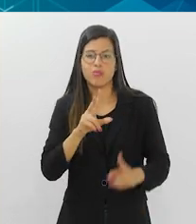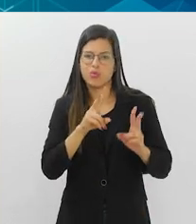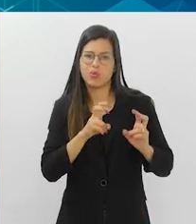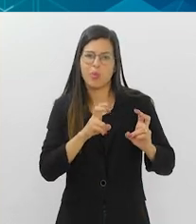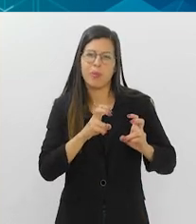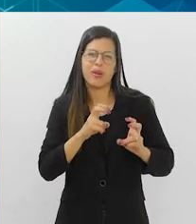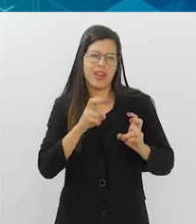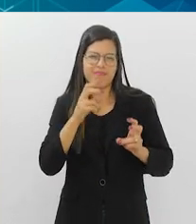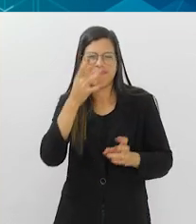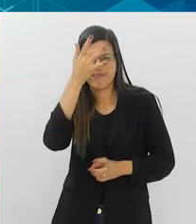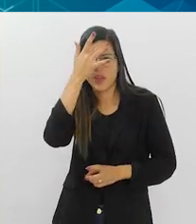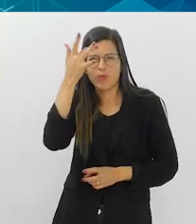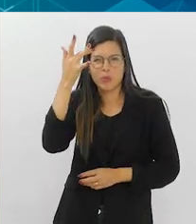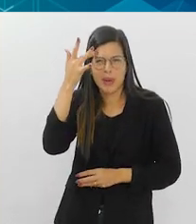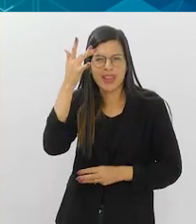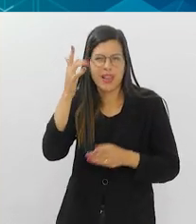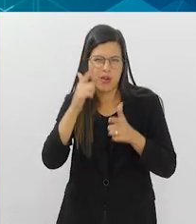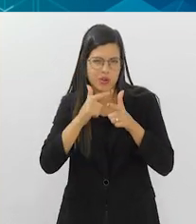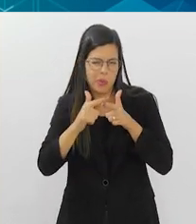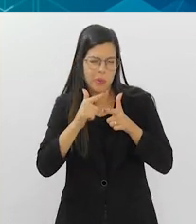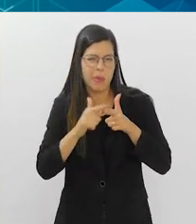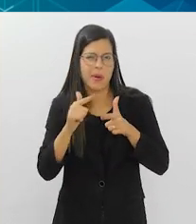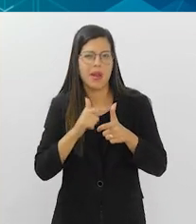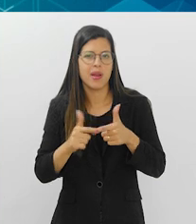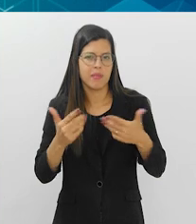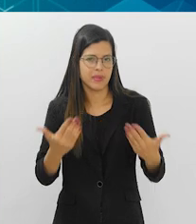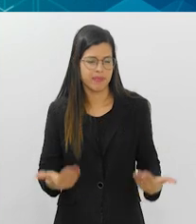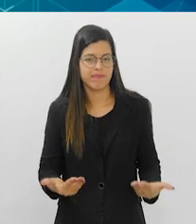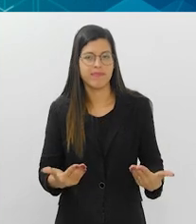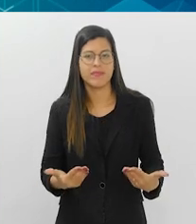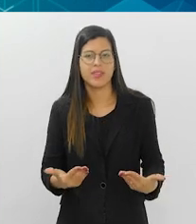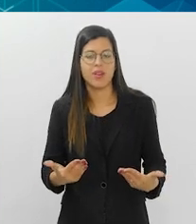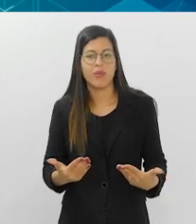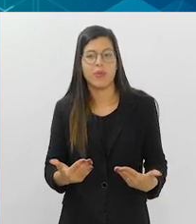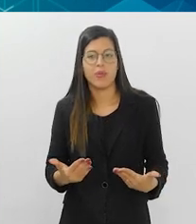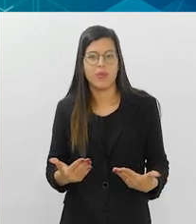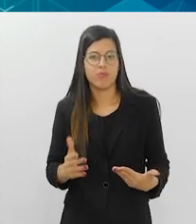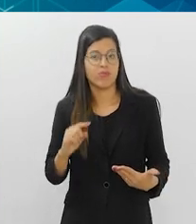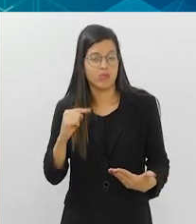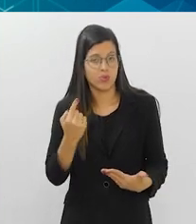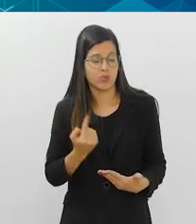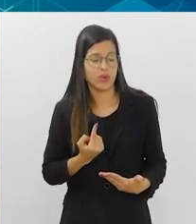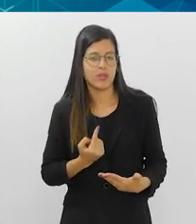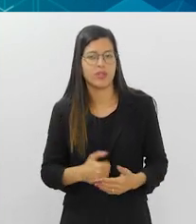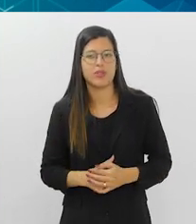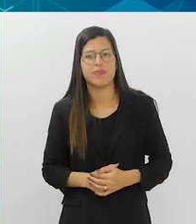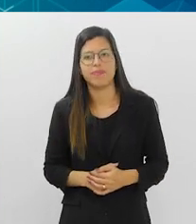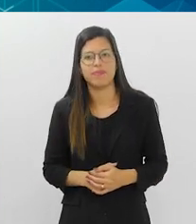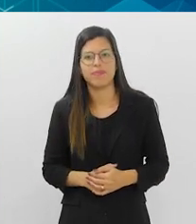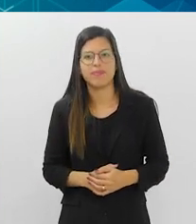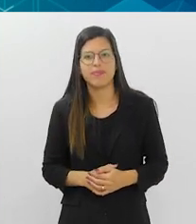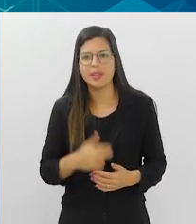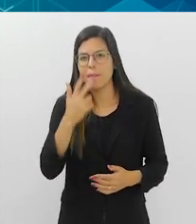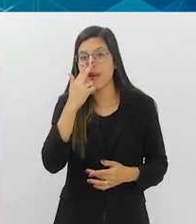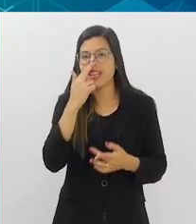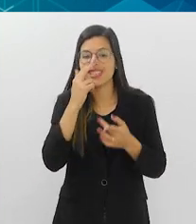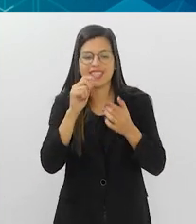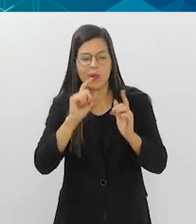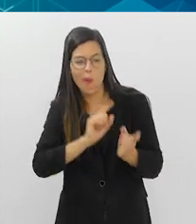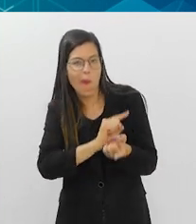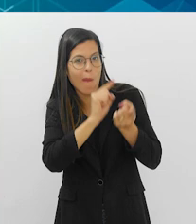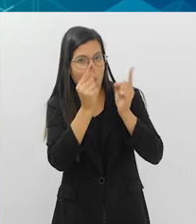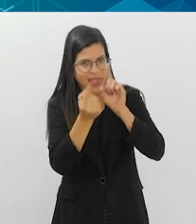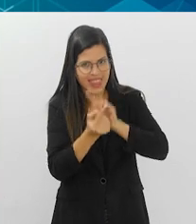redução na mitigação dos ofensores da saúde mental. Então, assim, o desgaste diminuiu e tudo mais. Então, a gente realmente foi